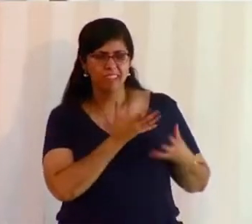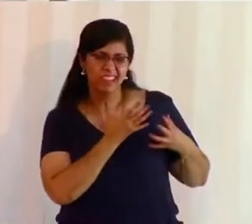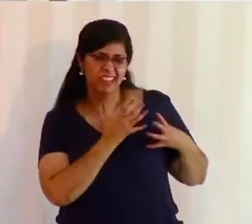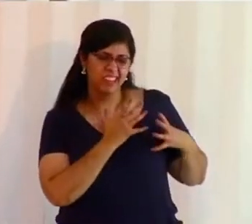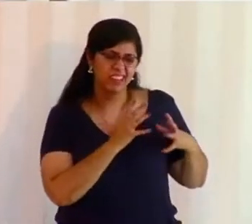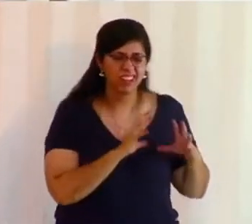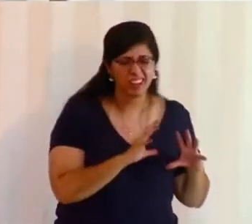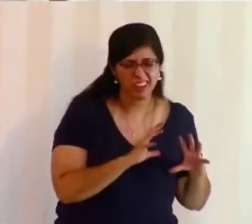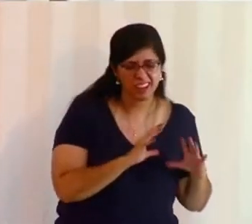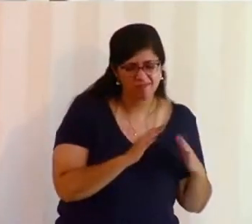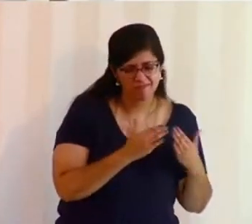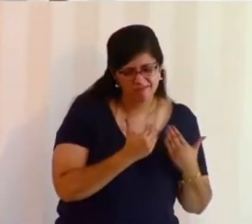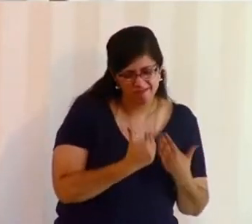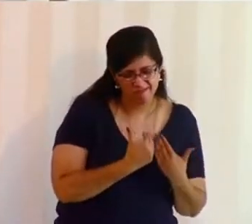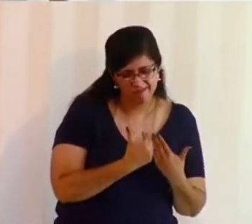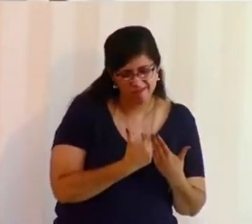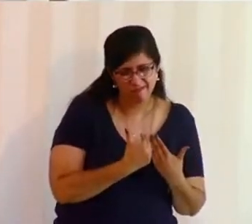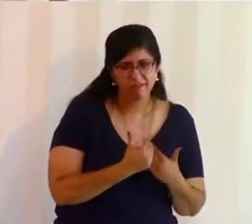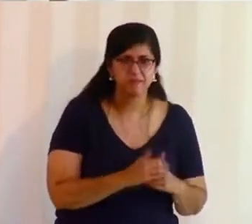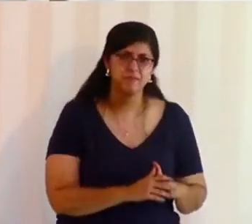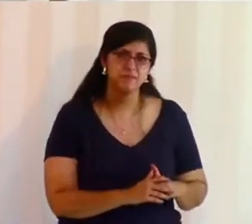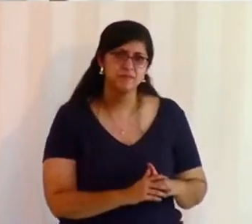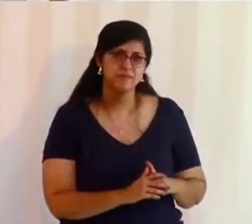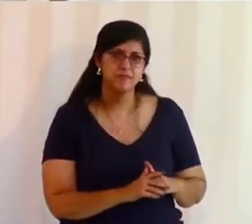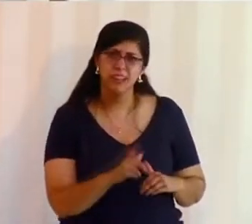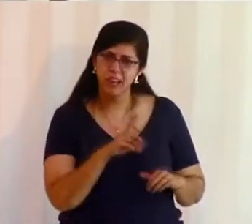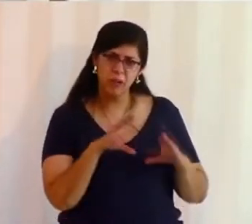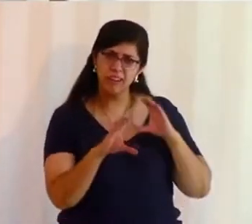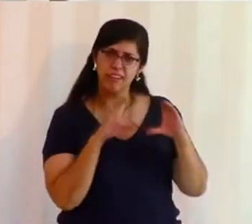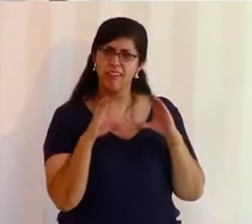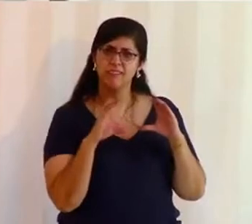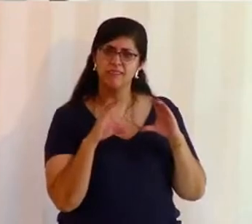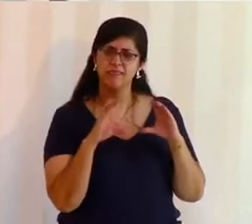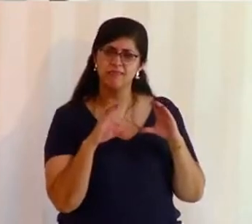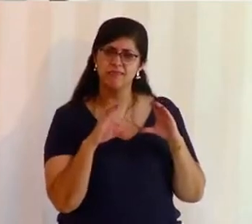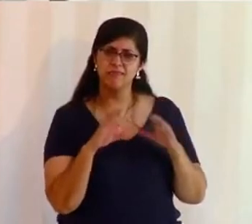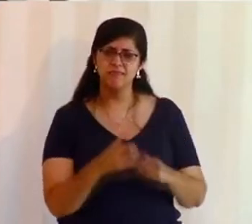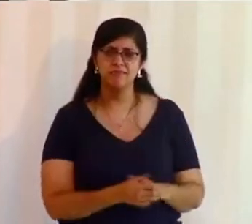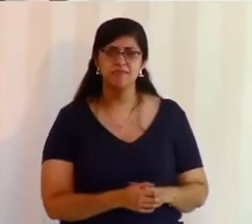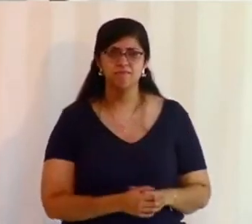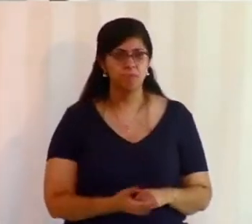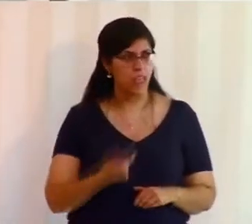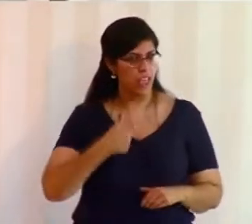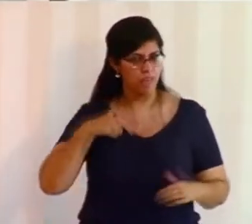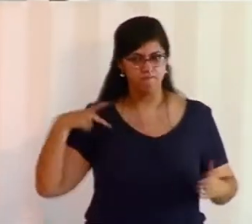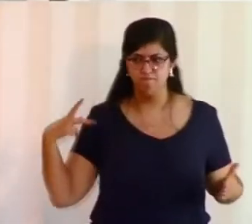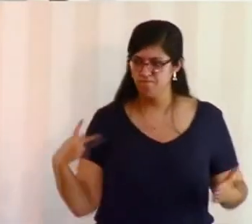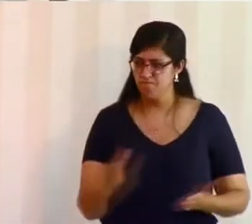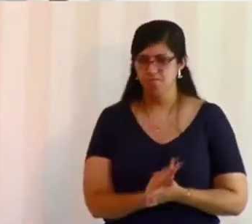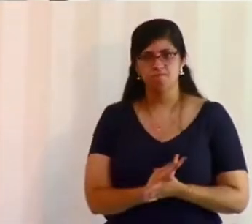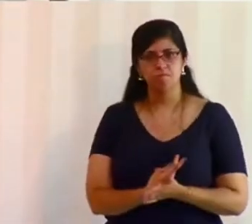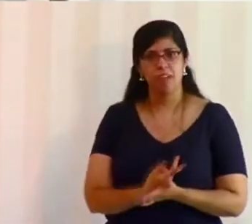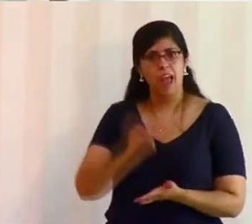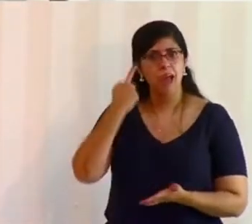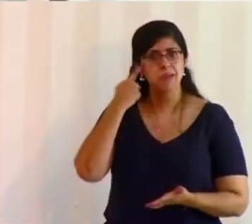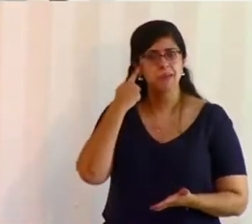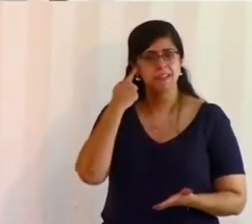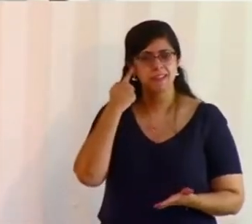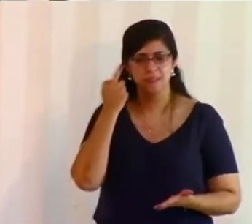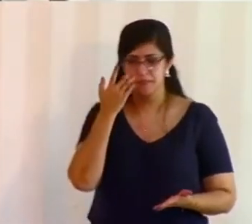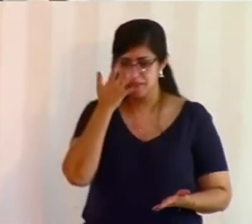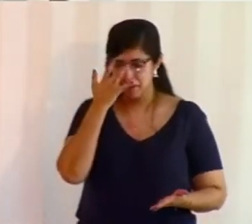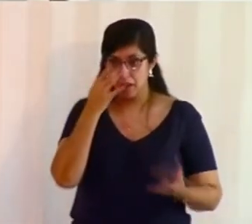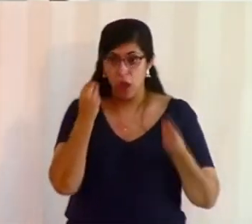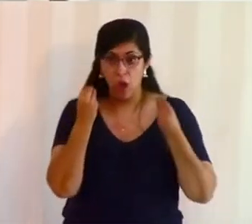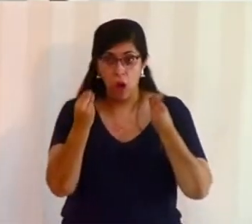motivação, para não cantar? Eu não me conformo com isso, irmãos. Me perdoem, já falei isso em outras ocasiões. Eu não me conformo